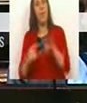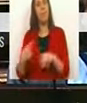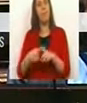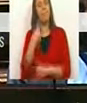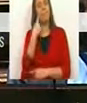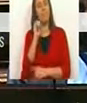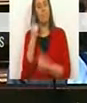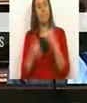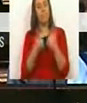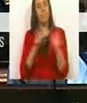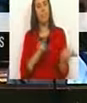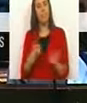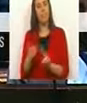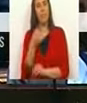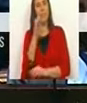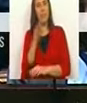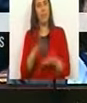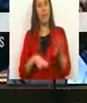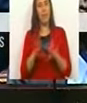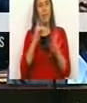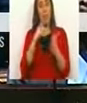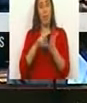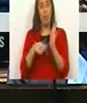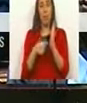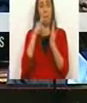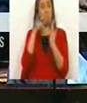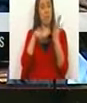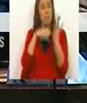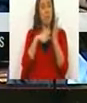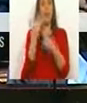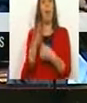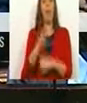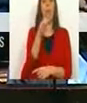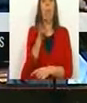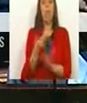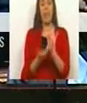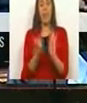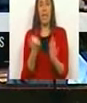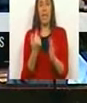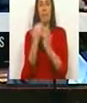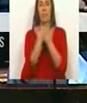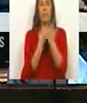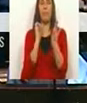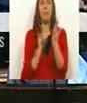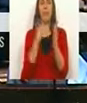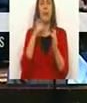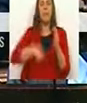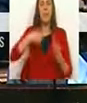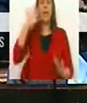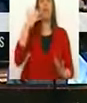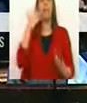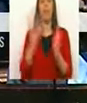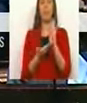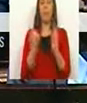interessante verificar algumas das alterações que o PCP faz ao seu projeto. Por exemplo, o PCP retira indicações relativas aos sacos de